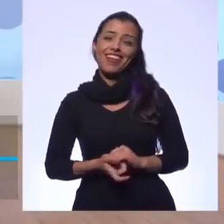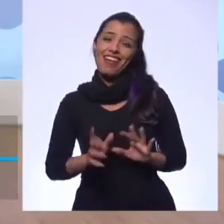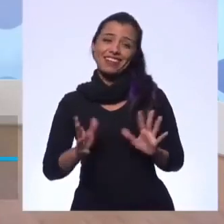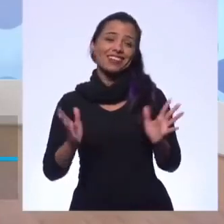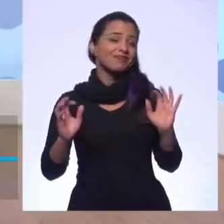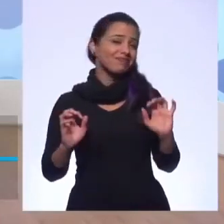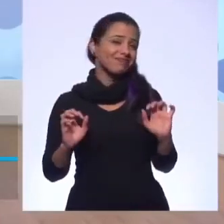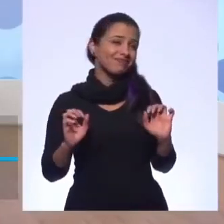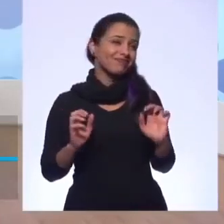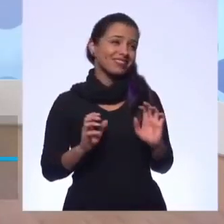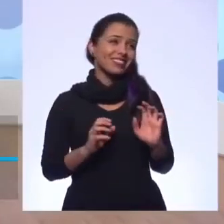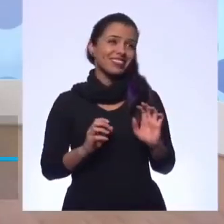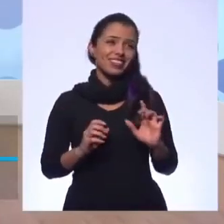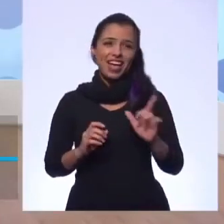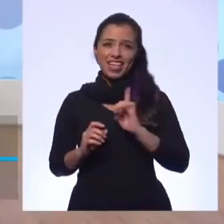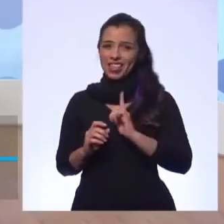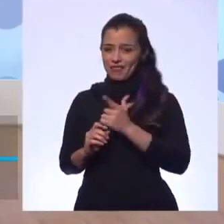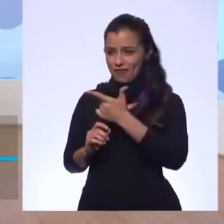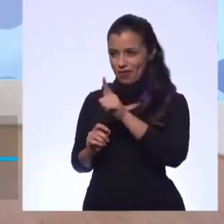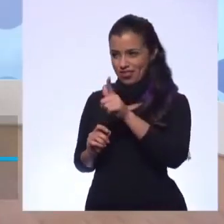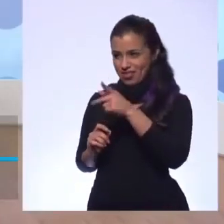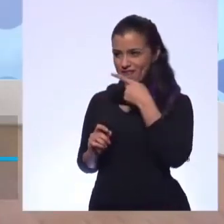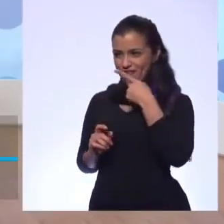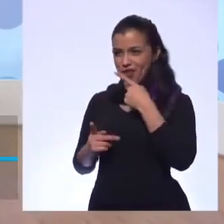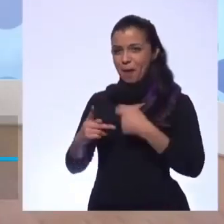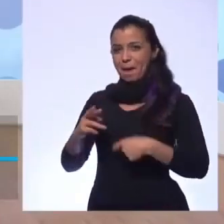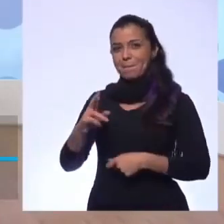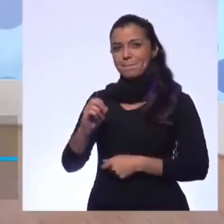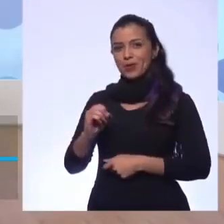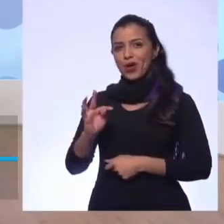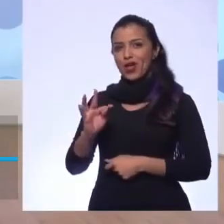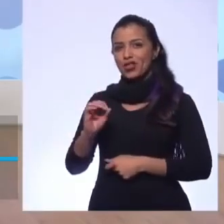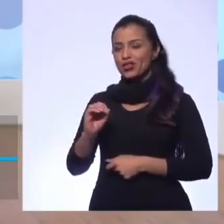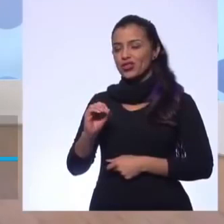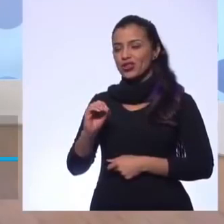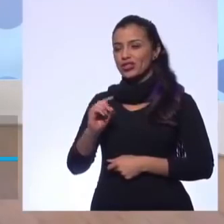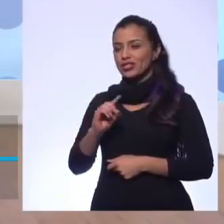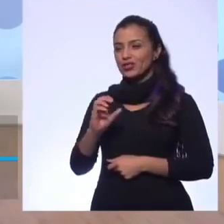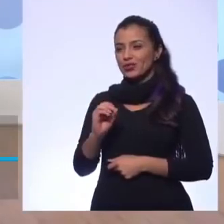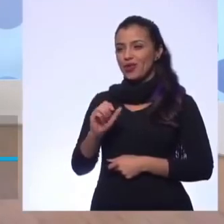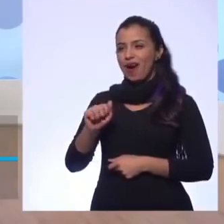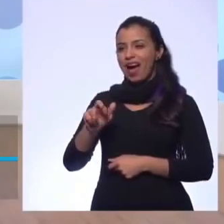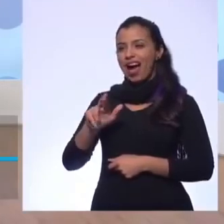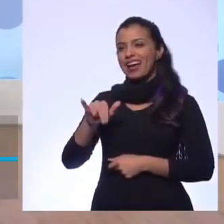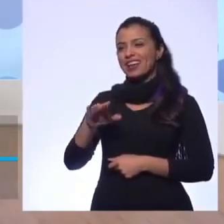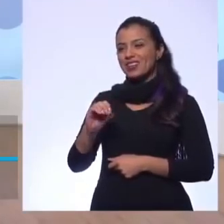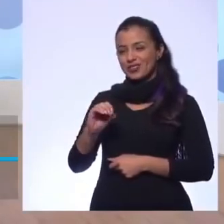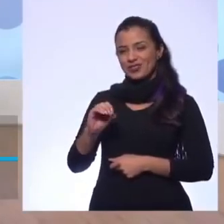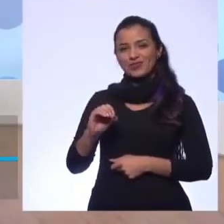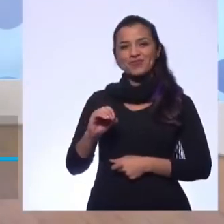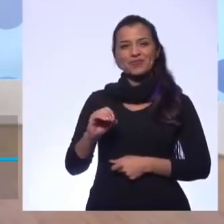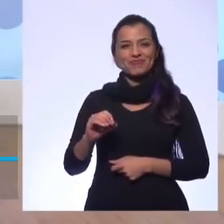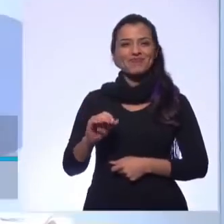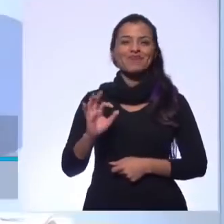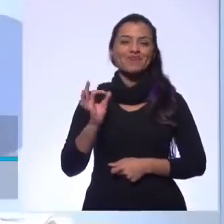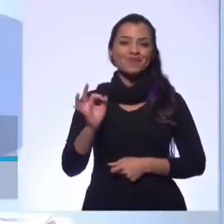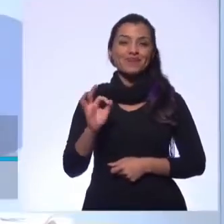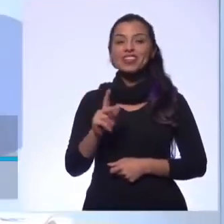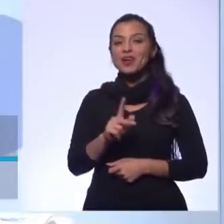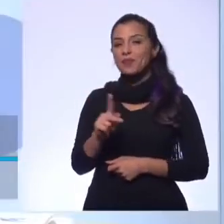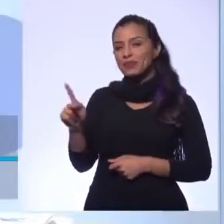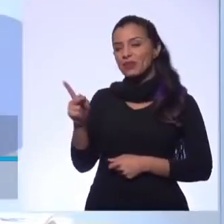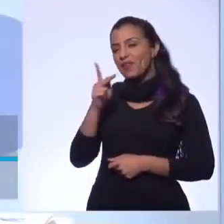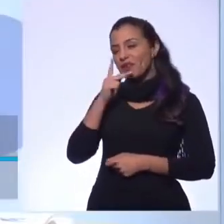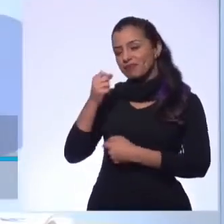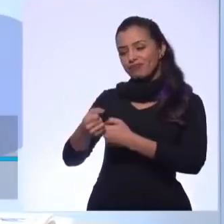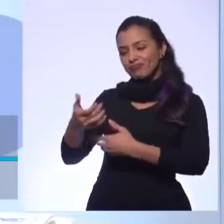bem. Alguém tinha falado protozoário aí, que você falou, acho que foi uma professora. Eu estava procurando aqui, eu não encontrei aquele, mas eu encontrei aqui a Gabriele, que